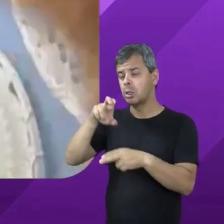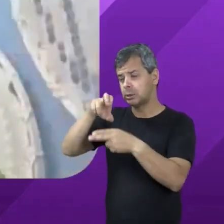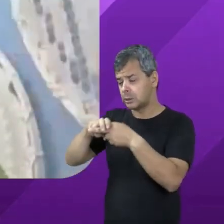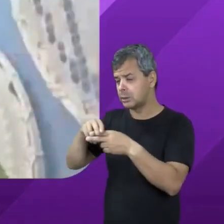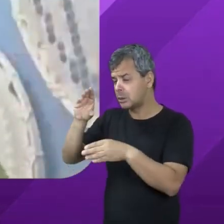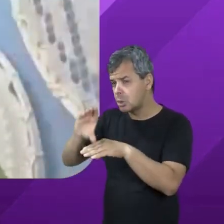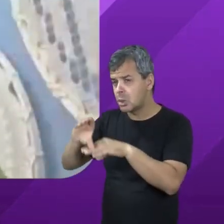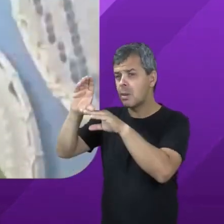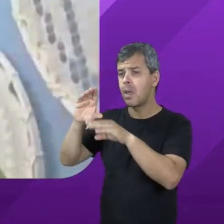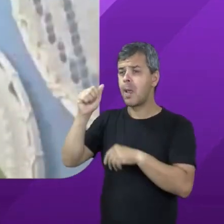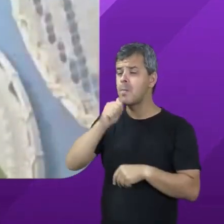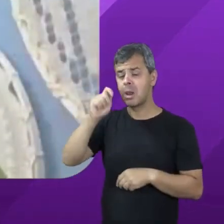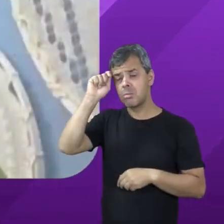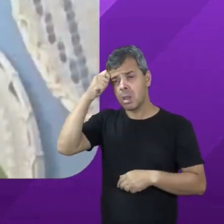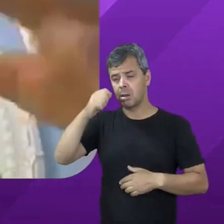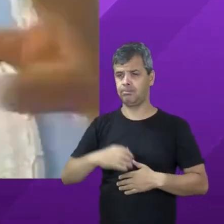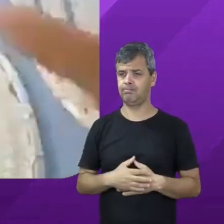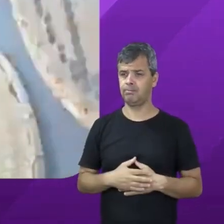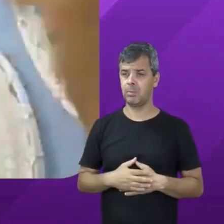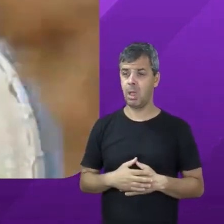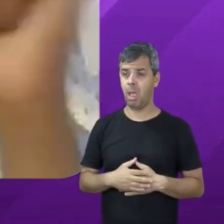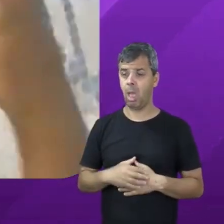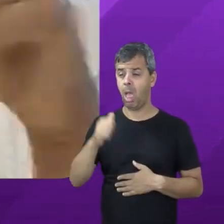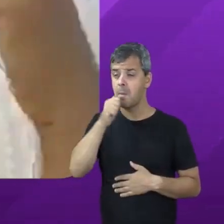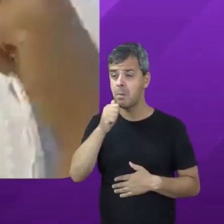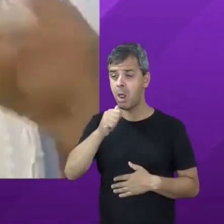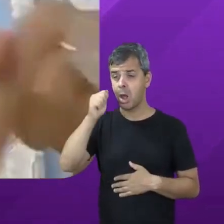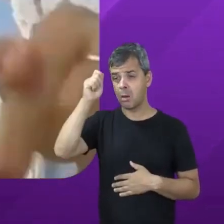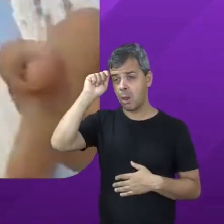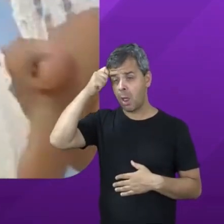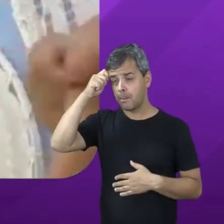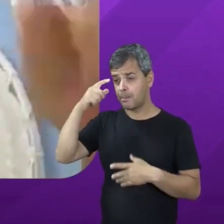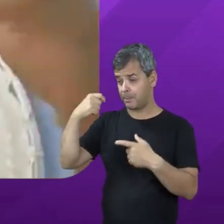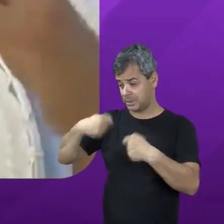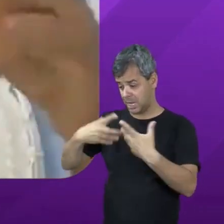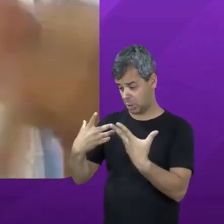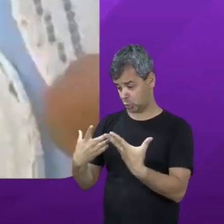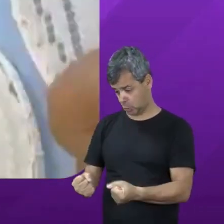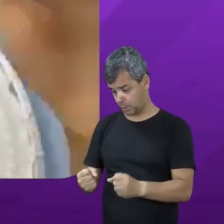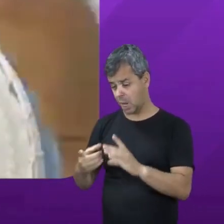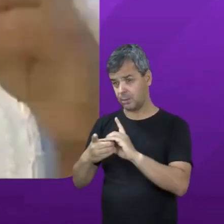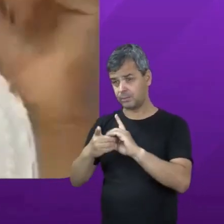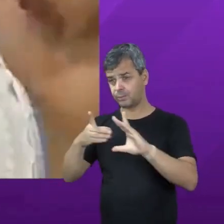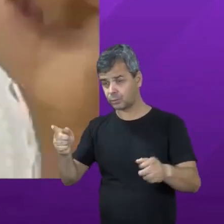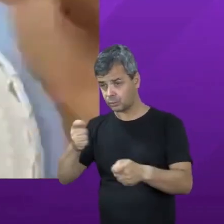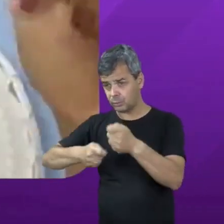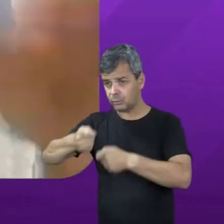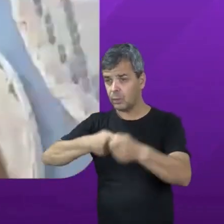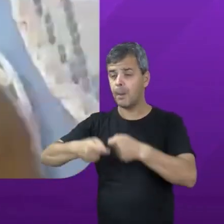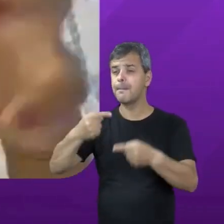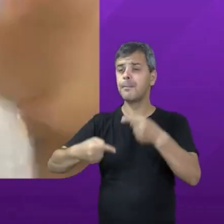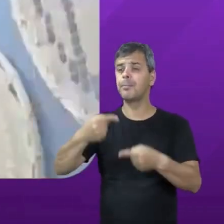desse conselho para as mulheres negras. Né? As mulheres negras precisam vir para esse espaço, né, de democracia, de controle das